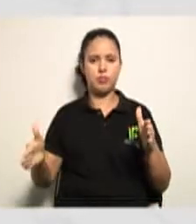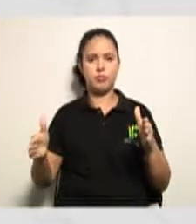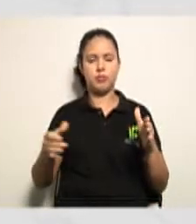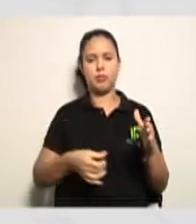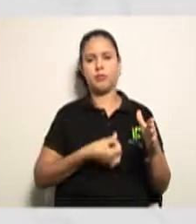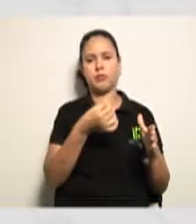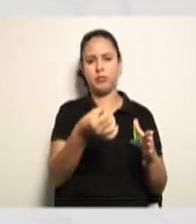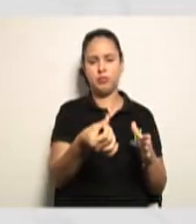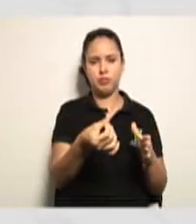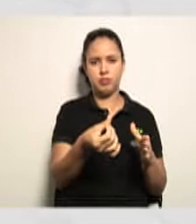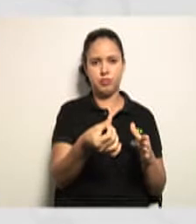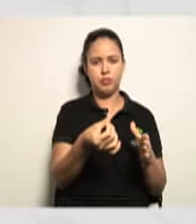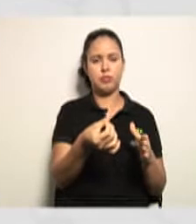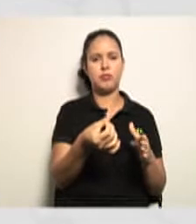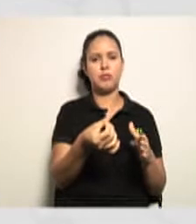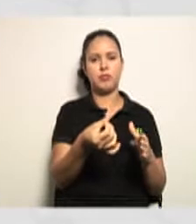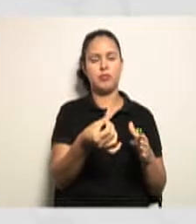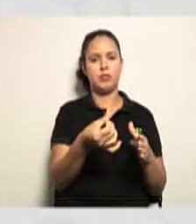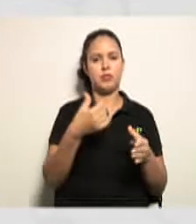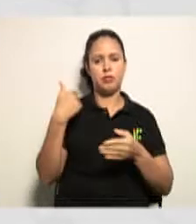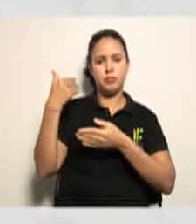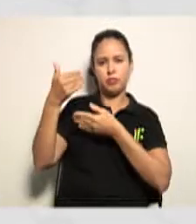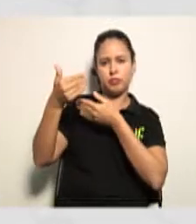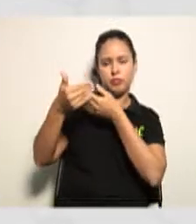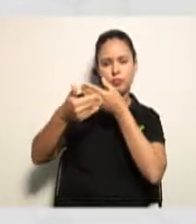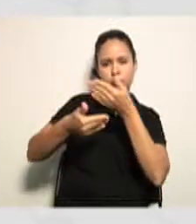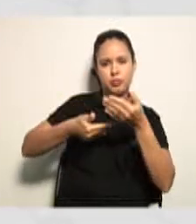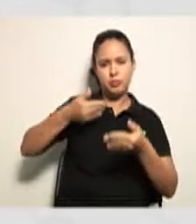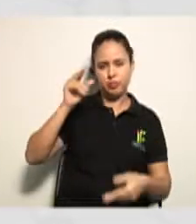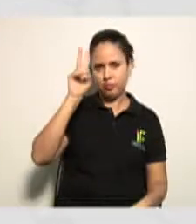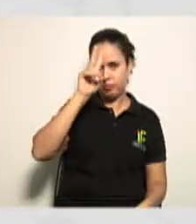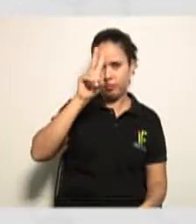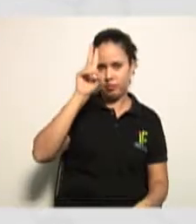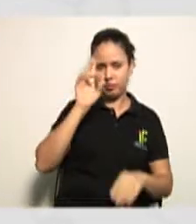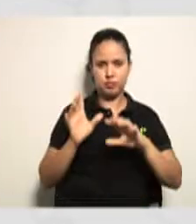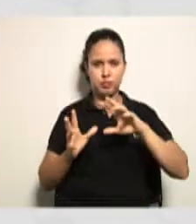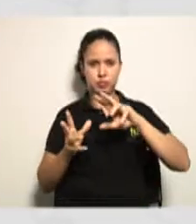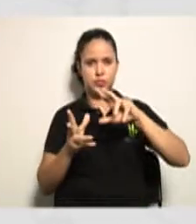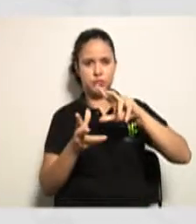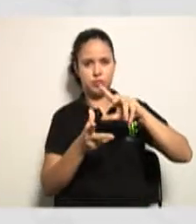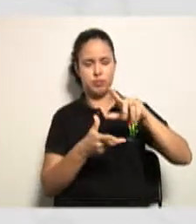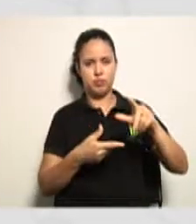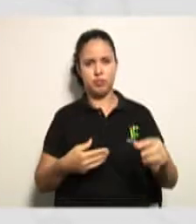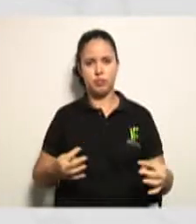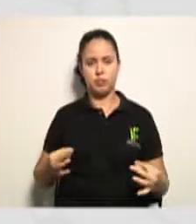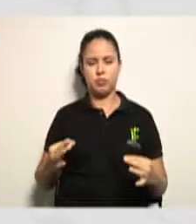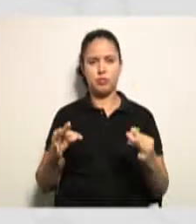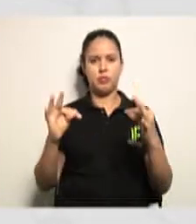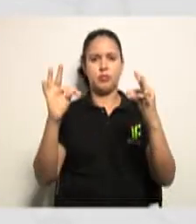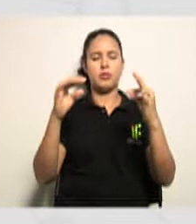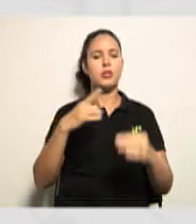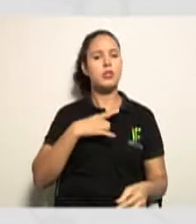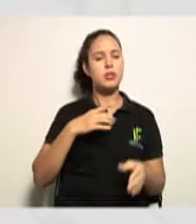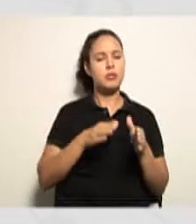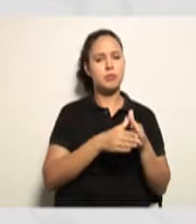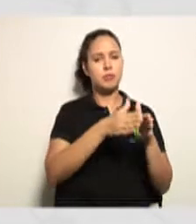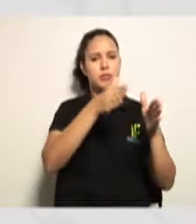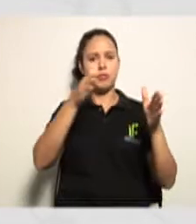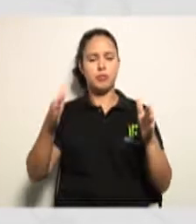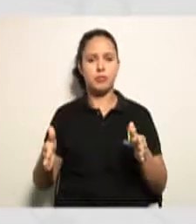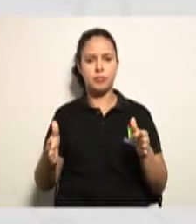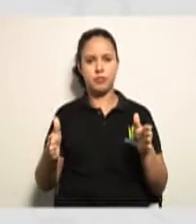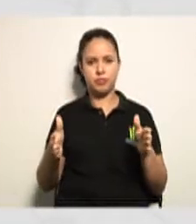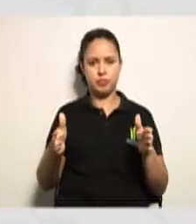dessa evolução histórica aqui que é a globalização, e aí a gente tem essa fase que é